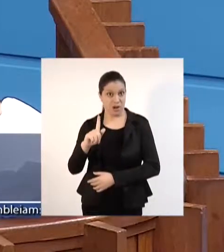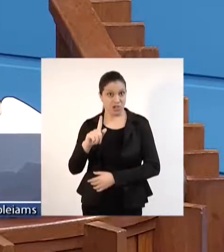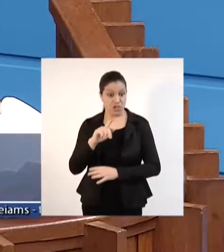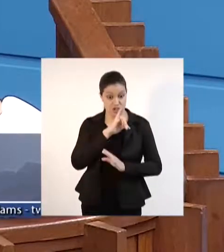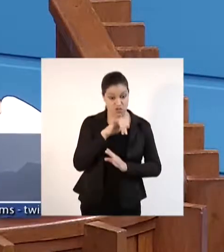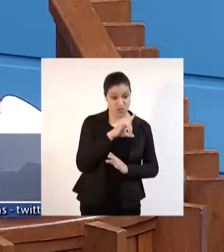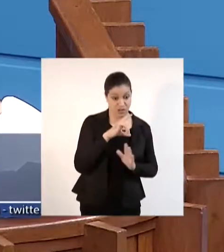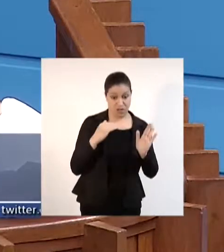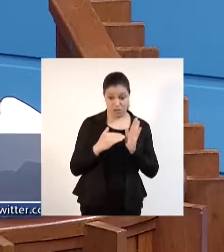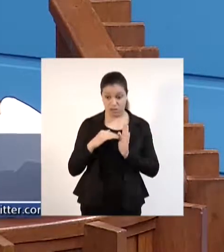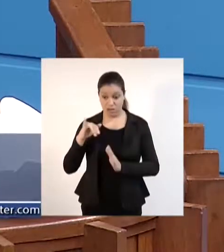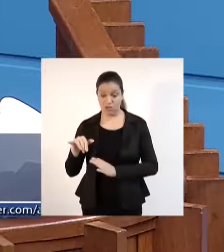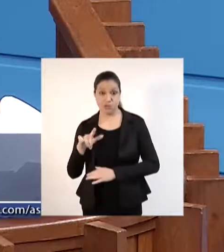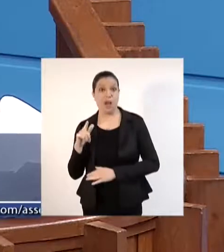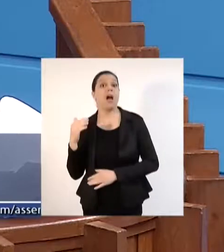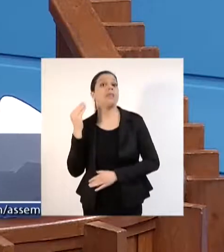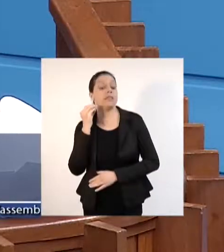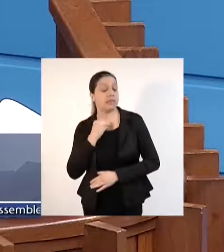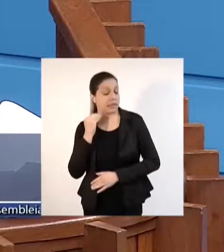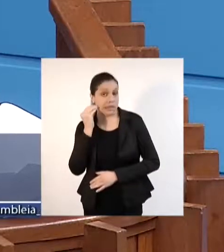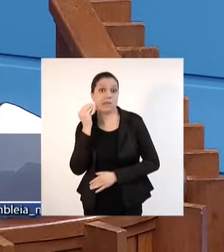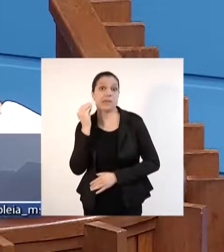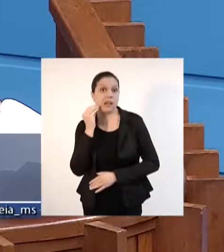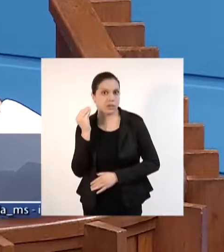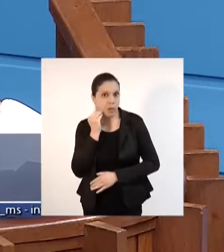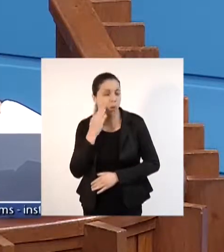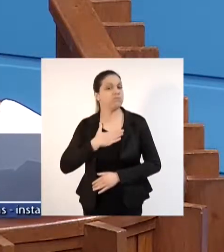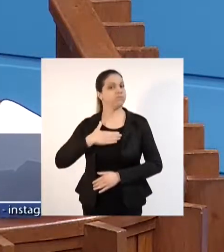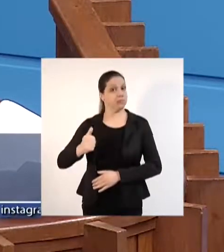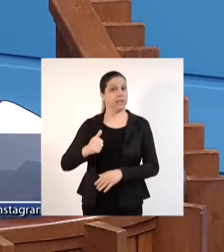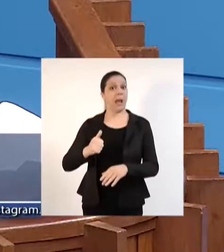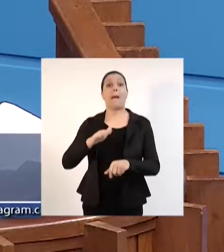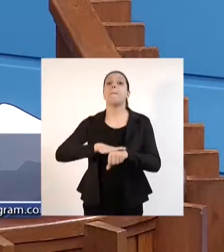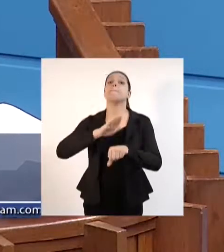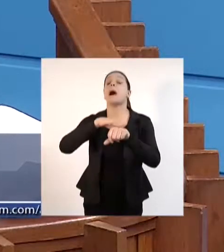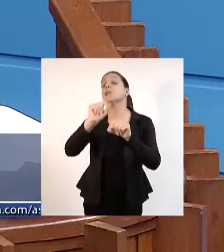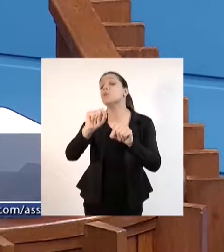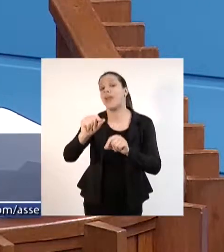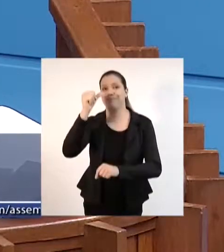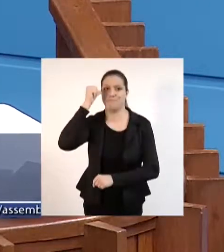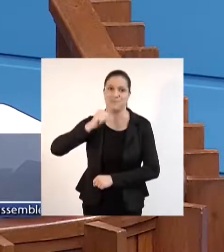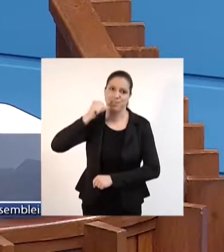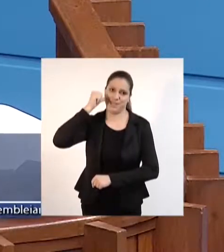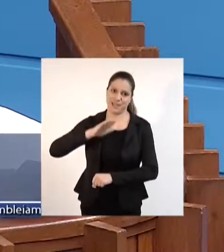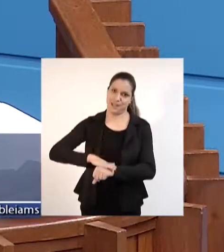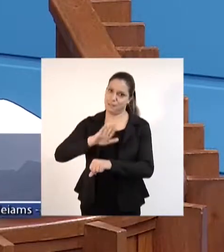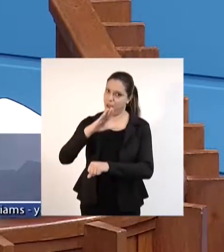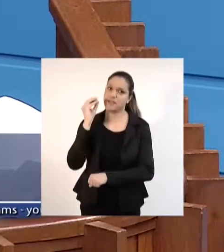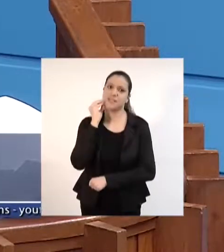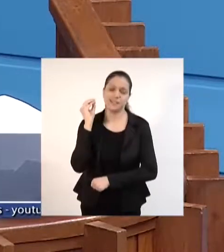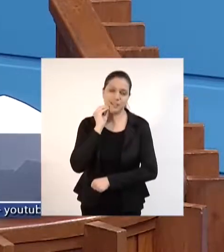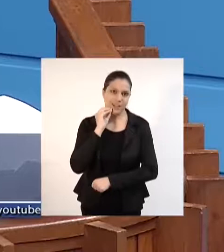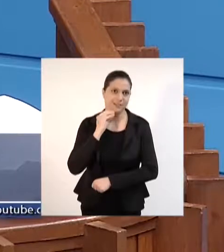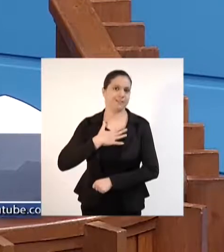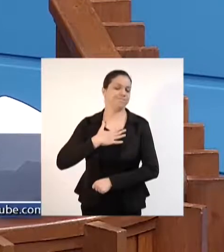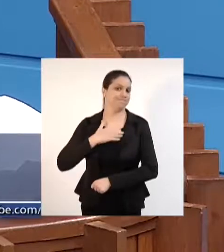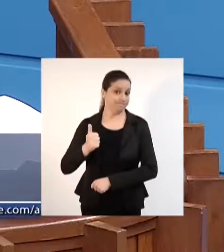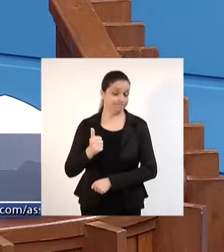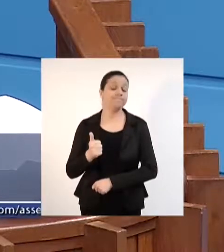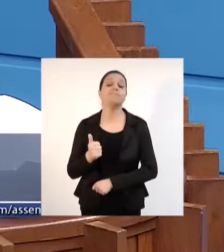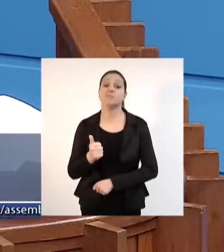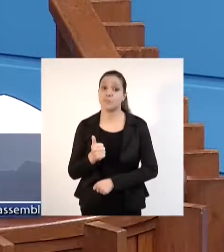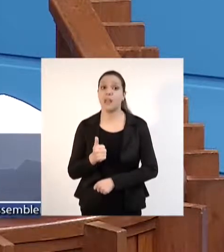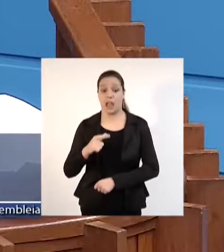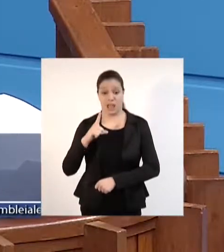as tentativas, as meninas representam a maior parte. Dados da Secretaria Municipal de Saúde de Campo Grande mostram que dos 91